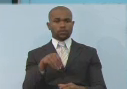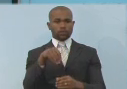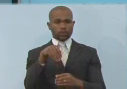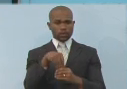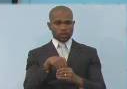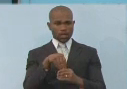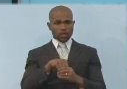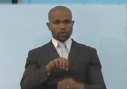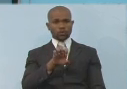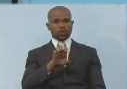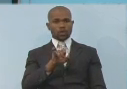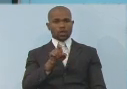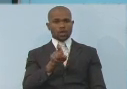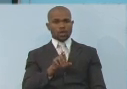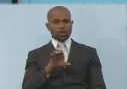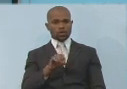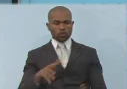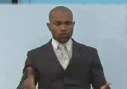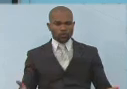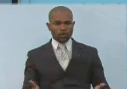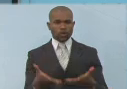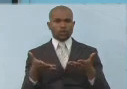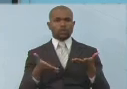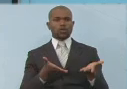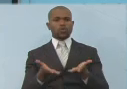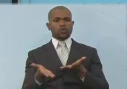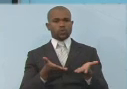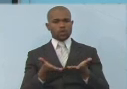Dentro do eixo valorização dos servidores,